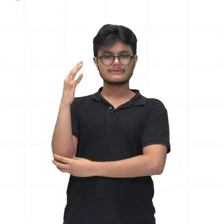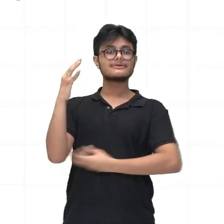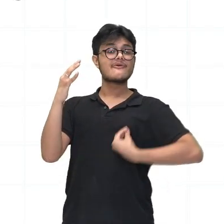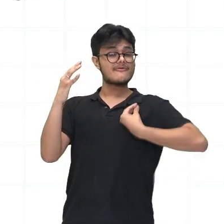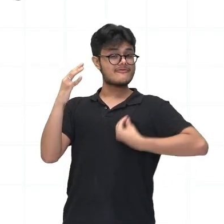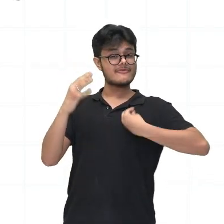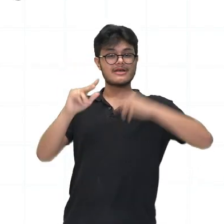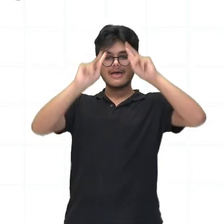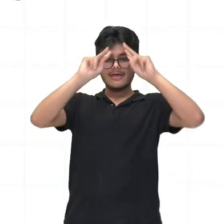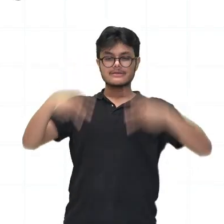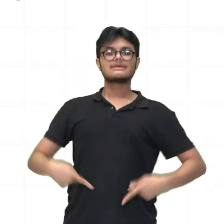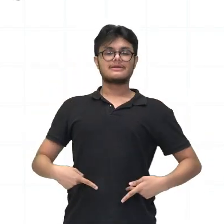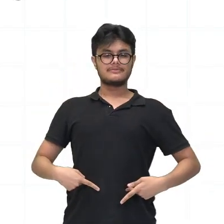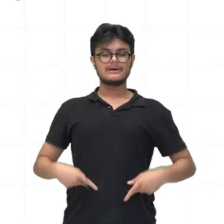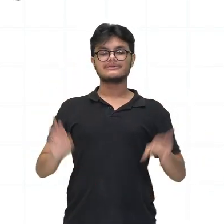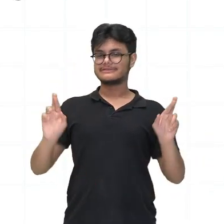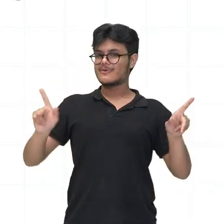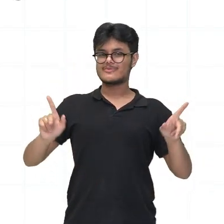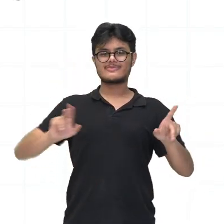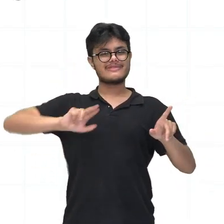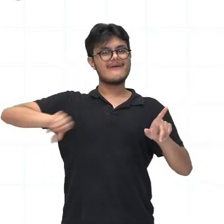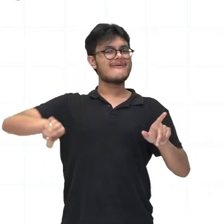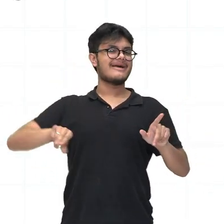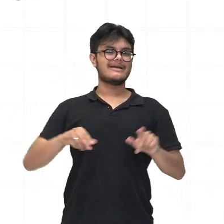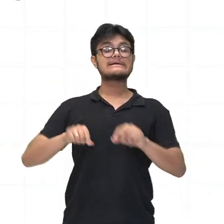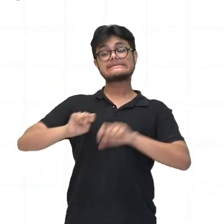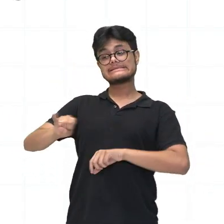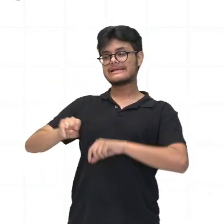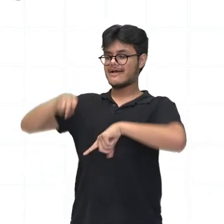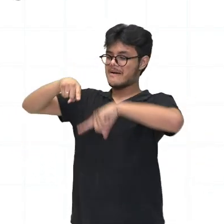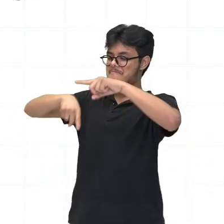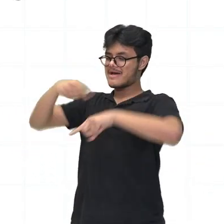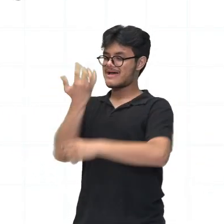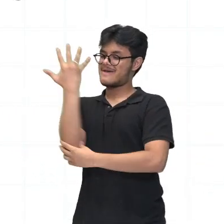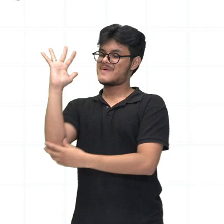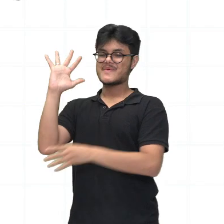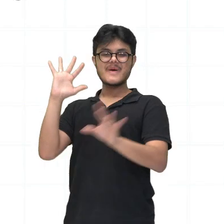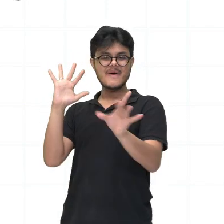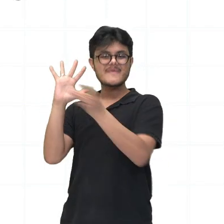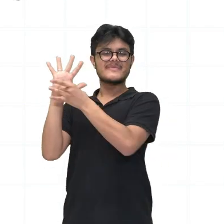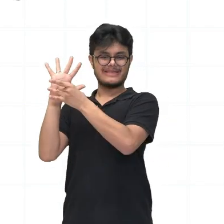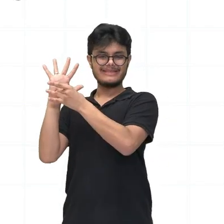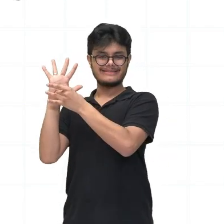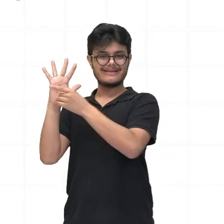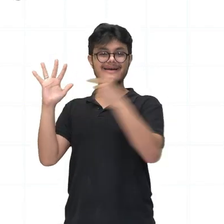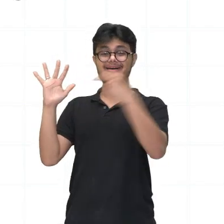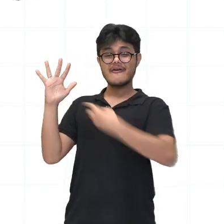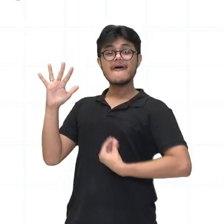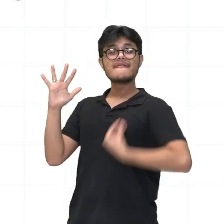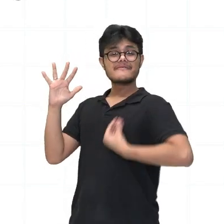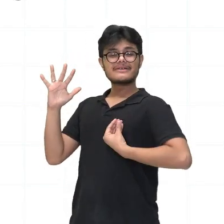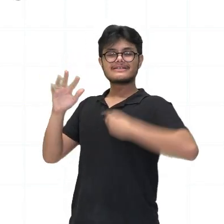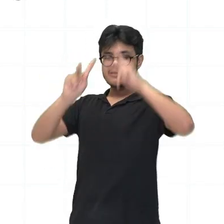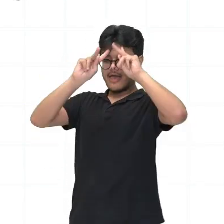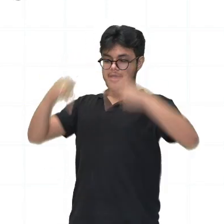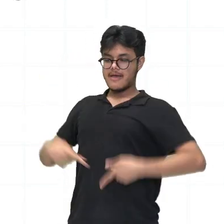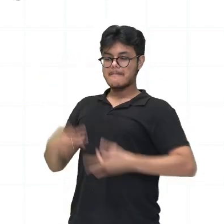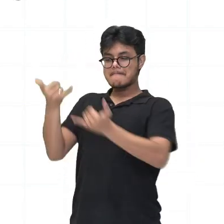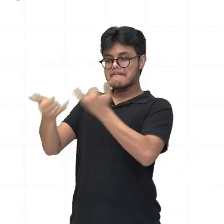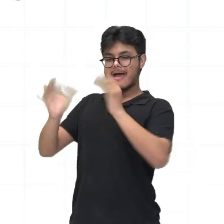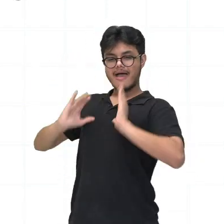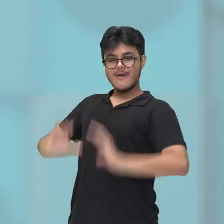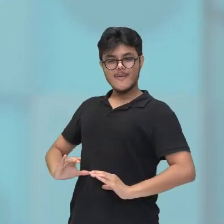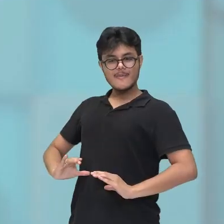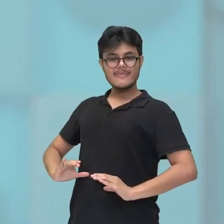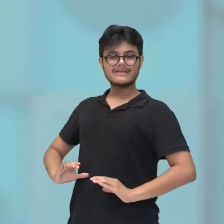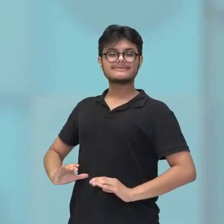humano. Então, ao mesmo tempo em que ela atribui esses processos que são próprios dos seres humanos a elementos